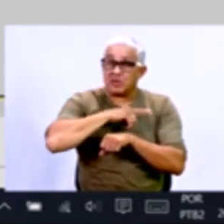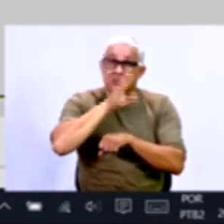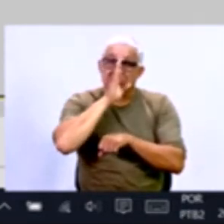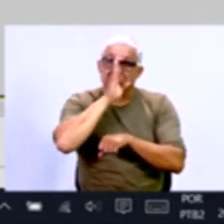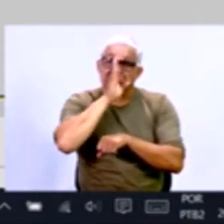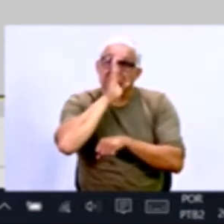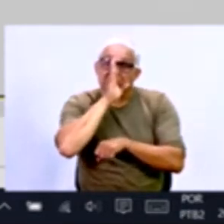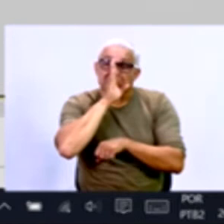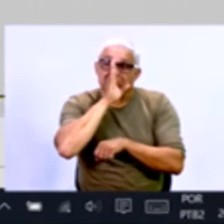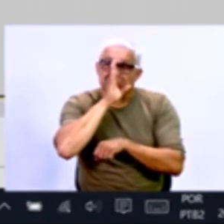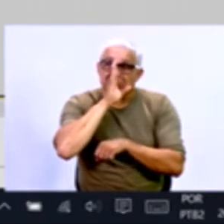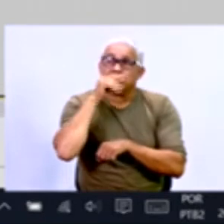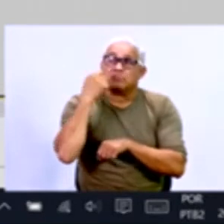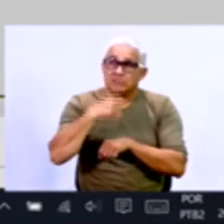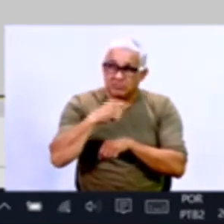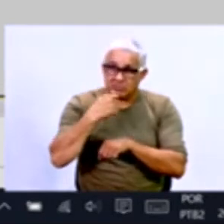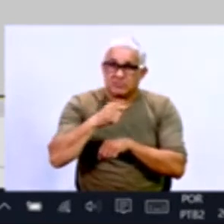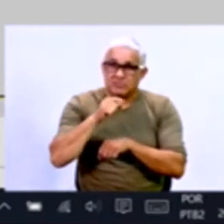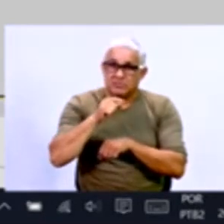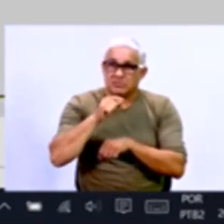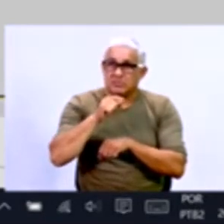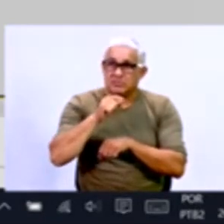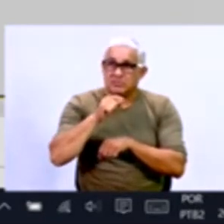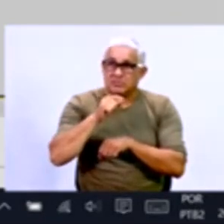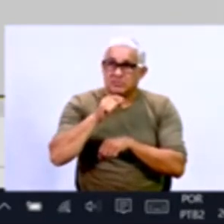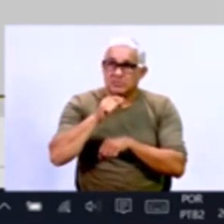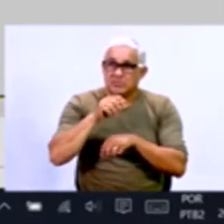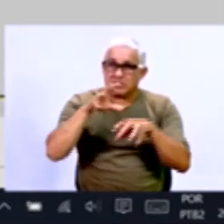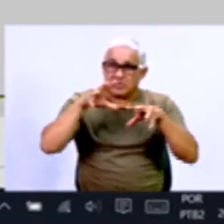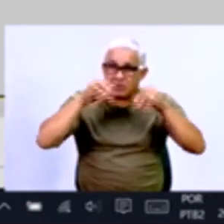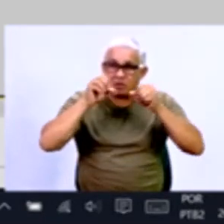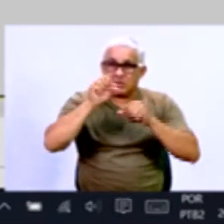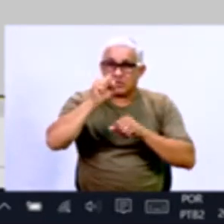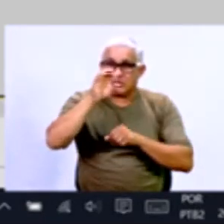né? Então eu preciso desligar aqui o solo.